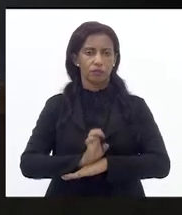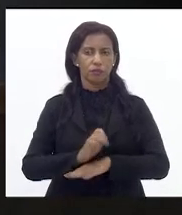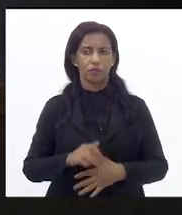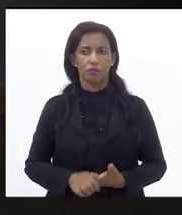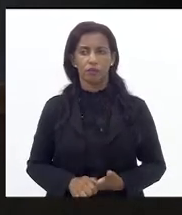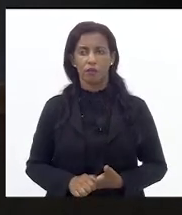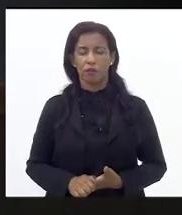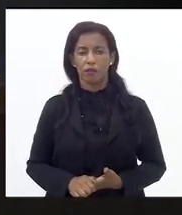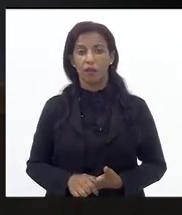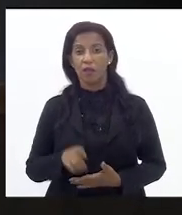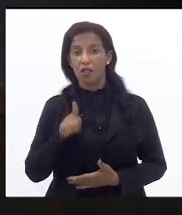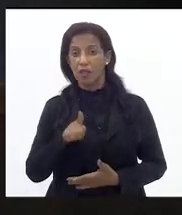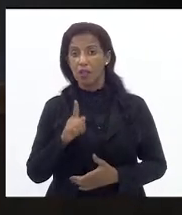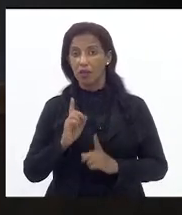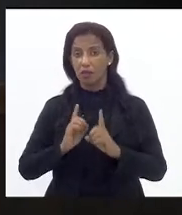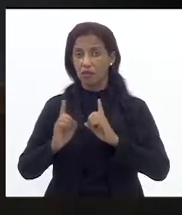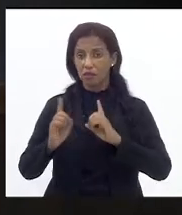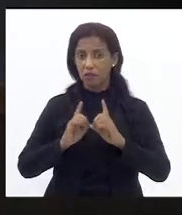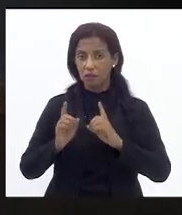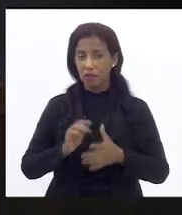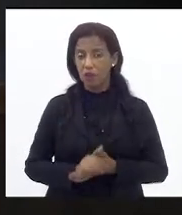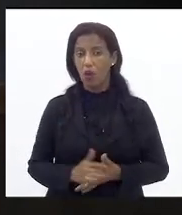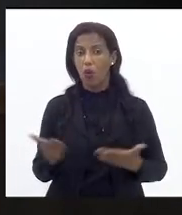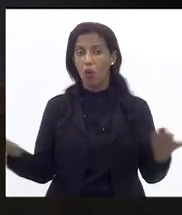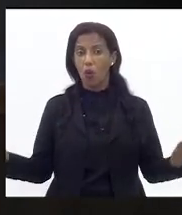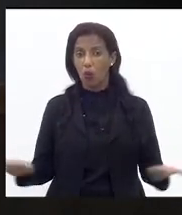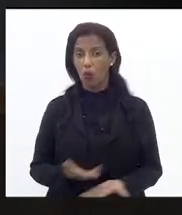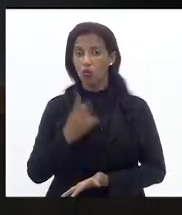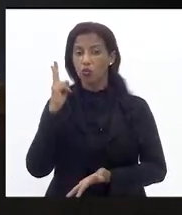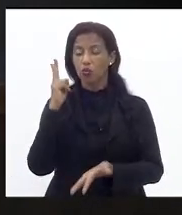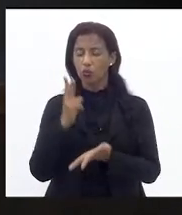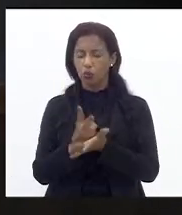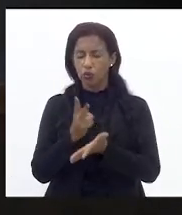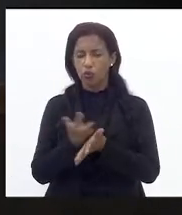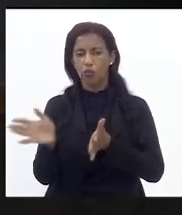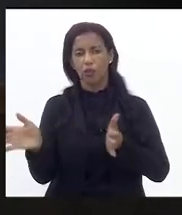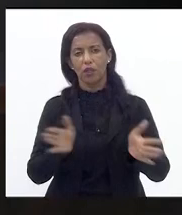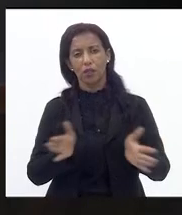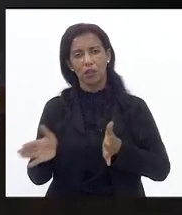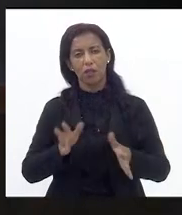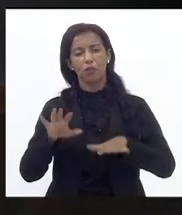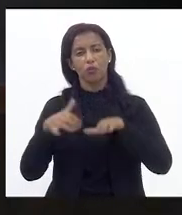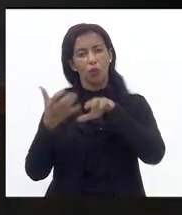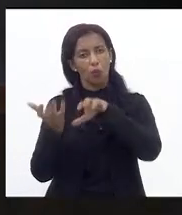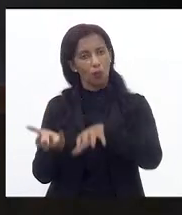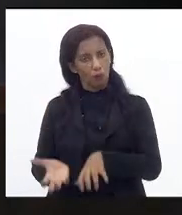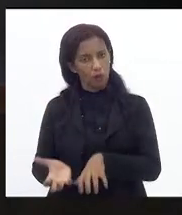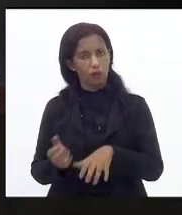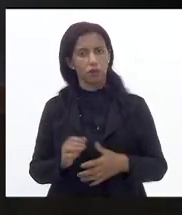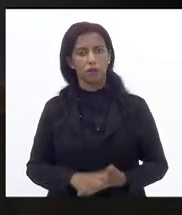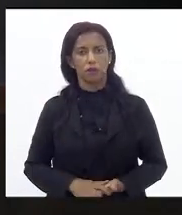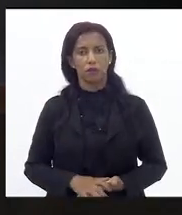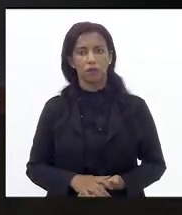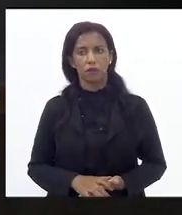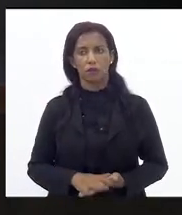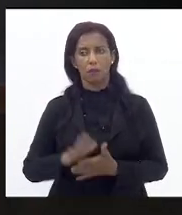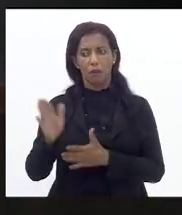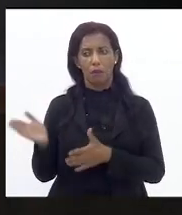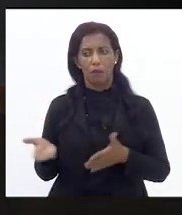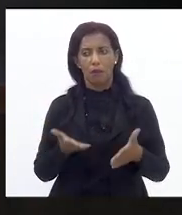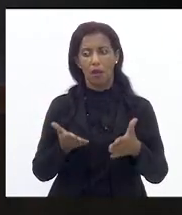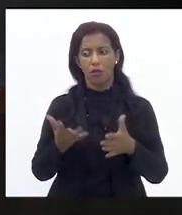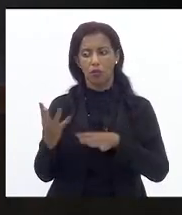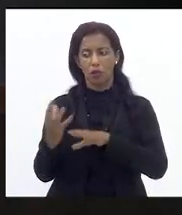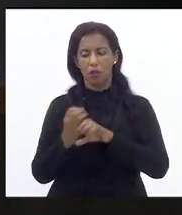Oi e essa rediscussão ela hoje ainda está em trâmite no Congresso Nacional mas pelos